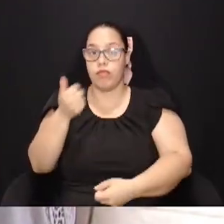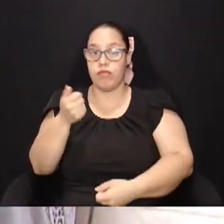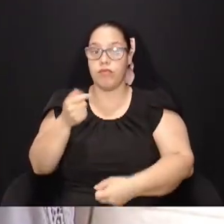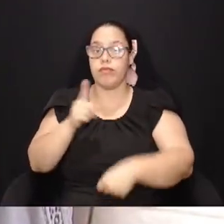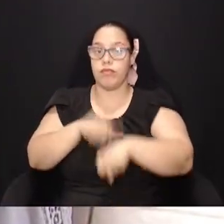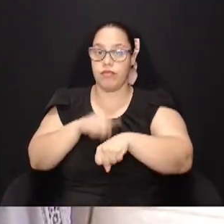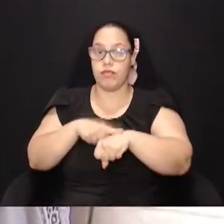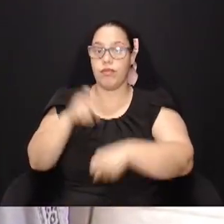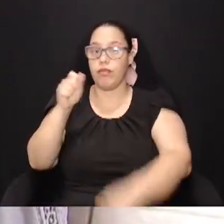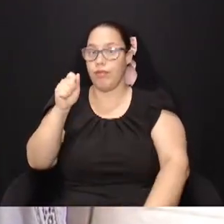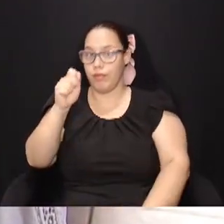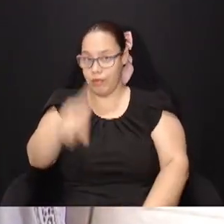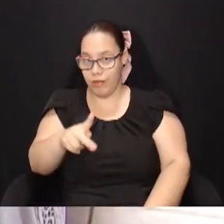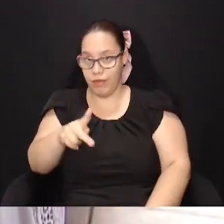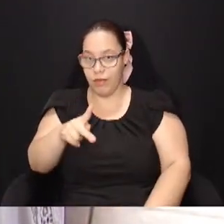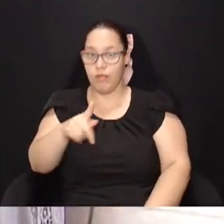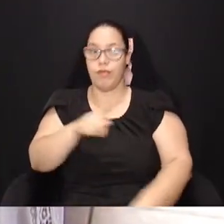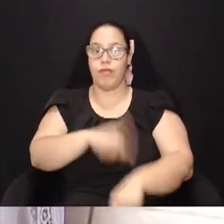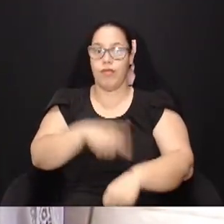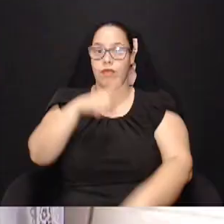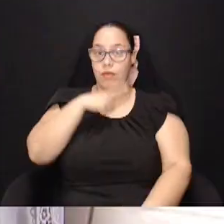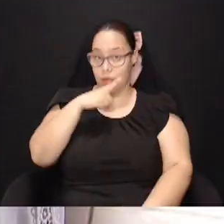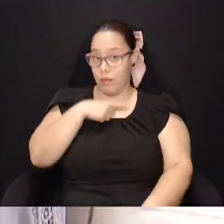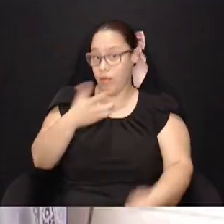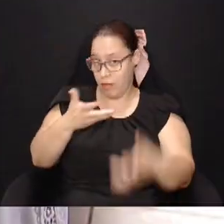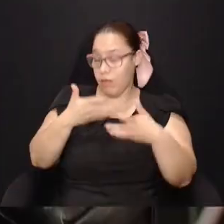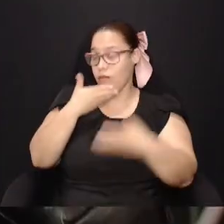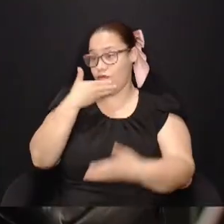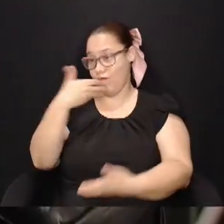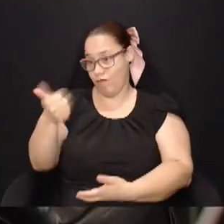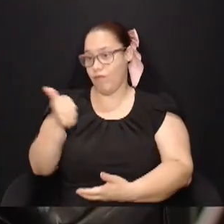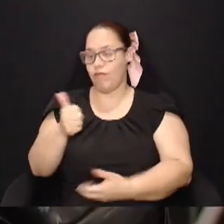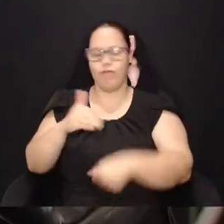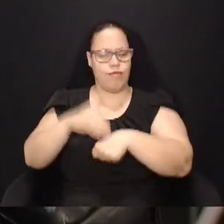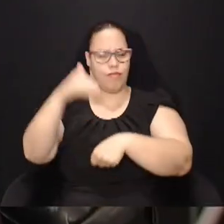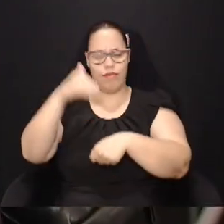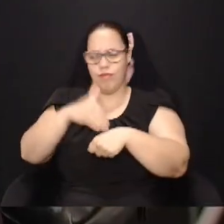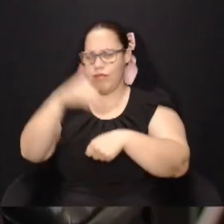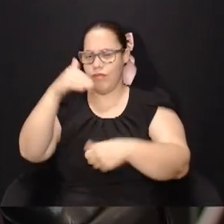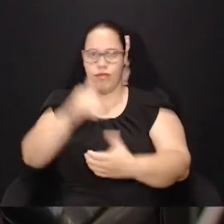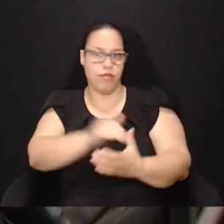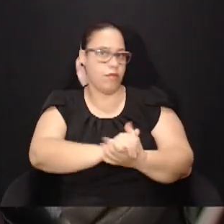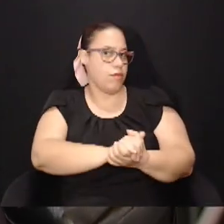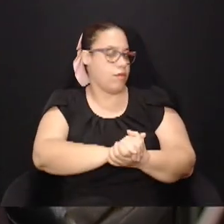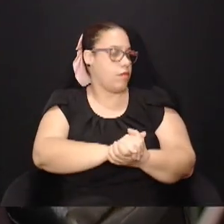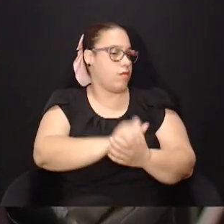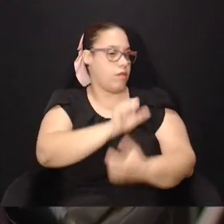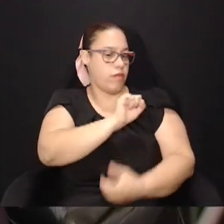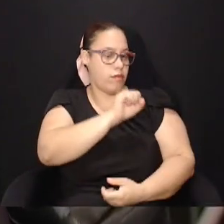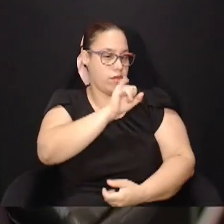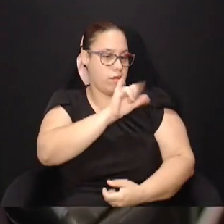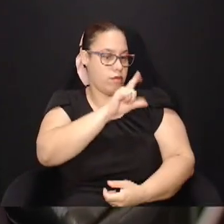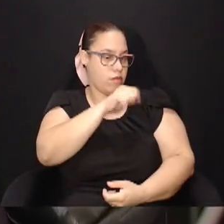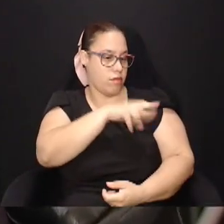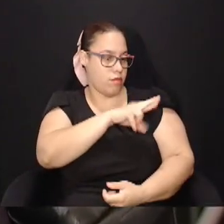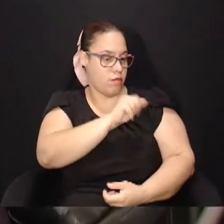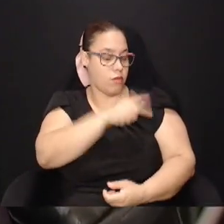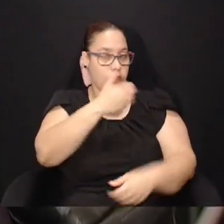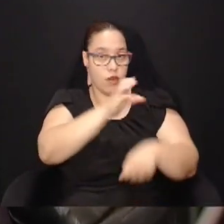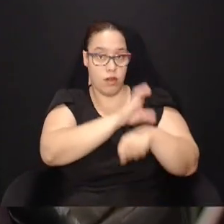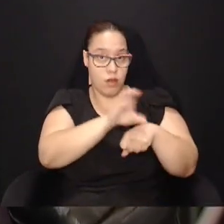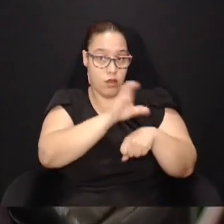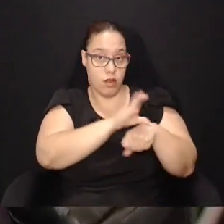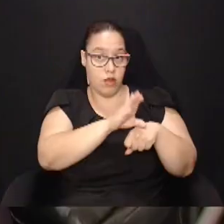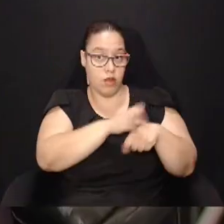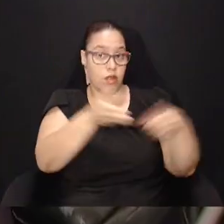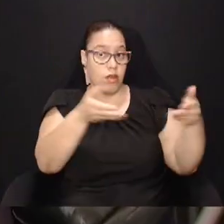é um tempo que eu tenho e eu quero melhorar mais, cada dia mais. Silmara, você falou que já veio aqui fazer outros cursos e hoje você trouxe sua filha para